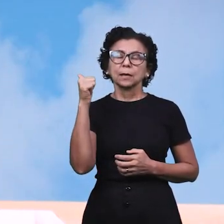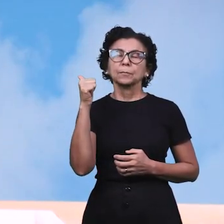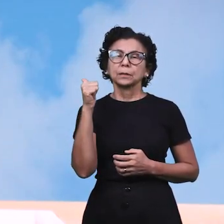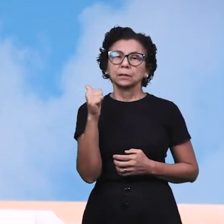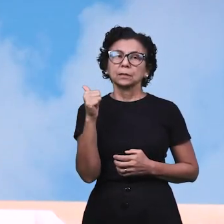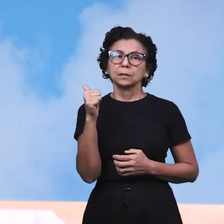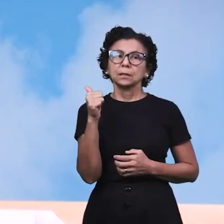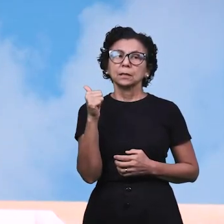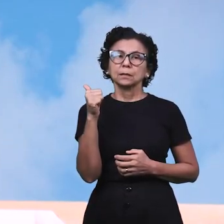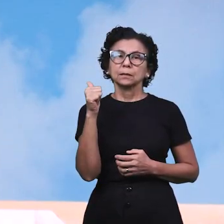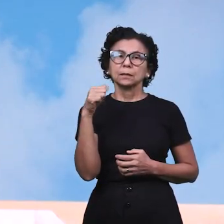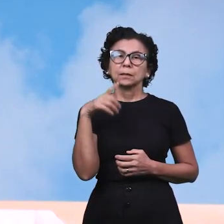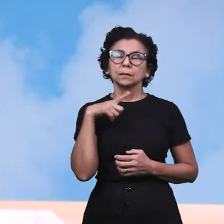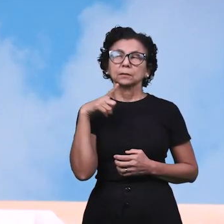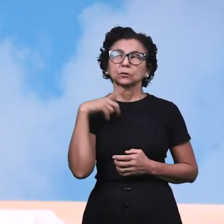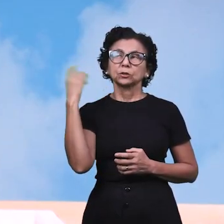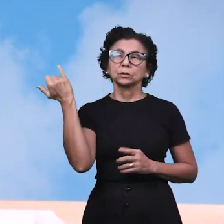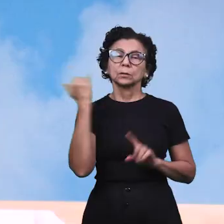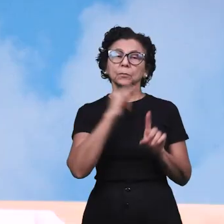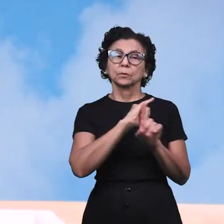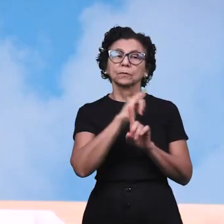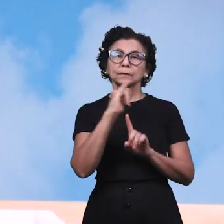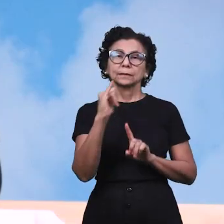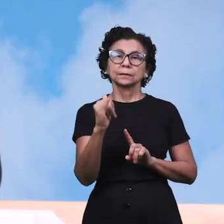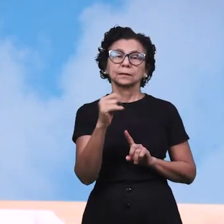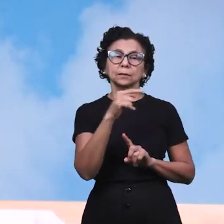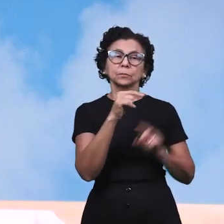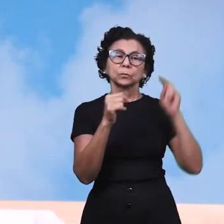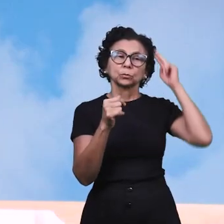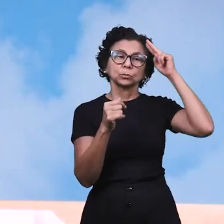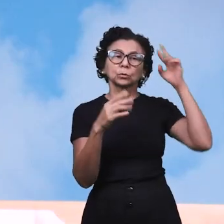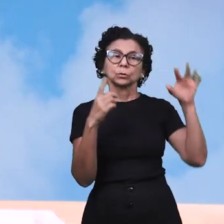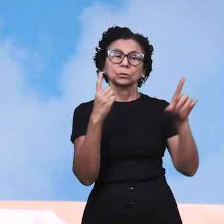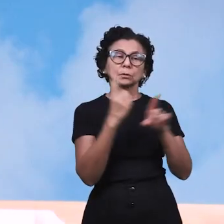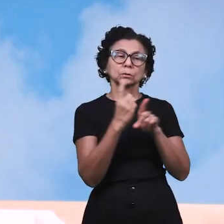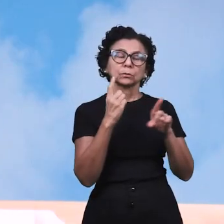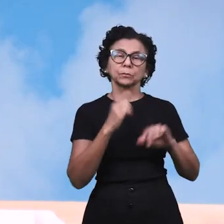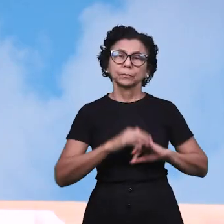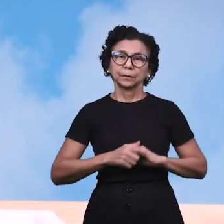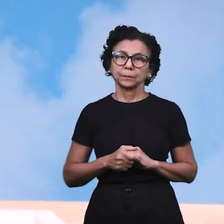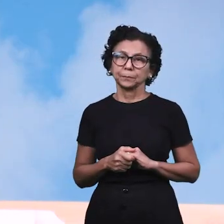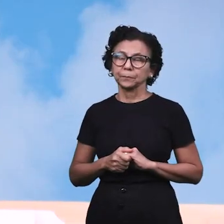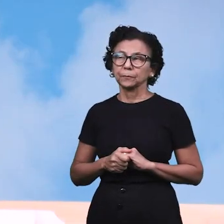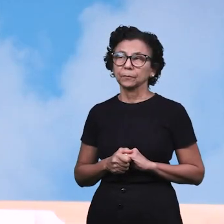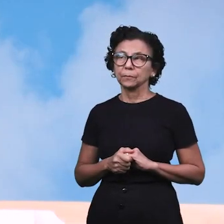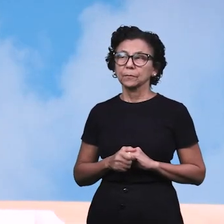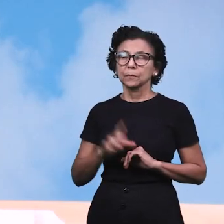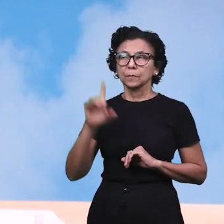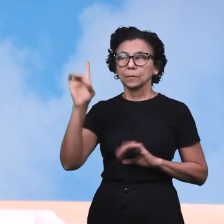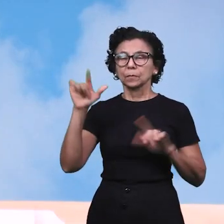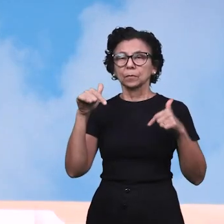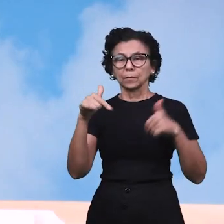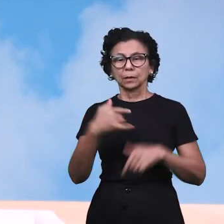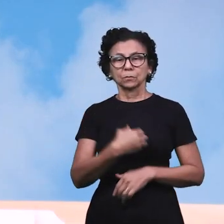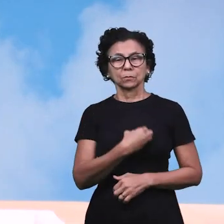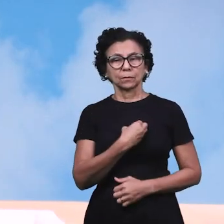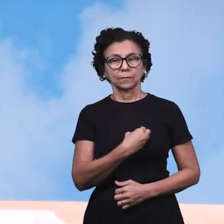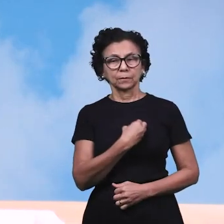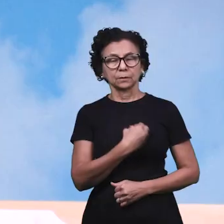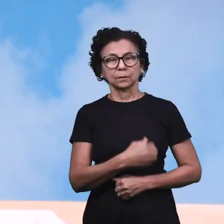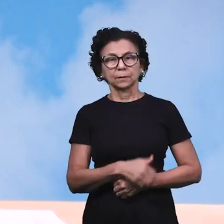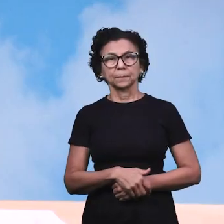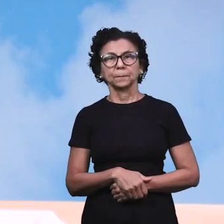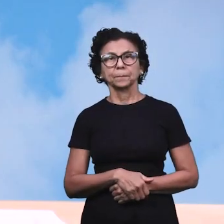acontecer, porque Deus deu o segredo. Quando Deus faz alguma coisa na sua vida, Ele vai te